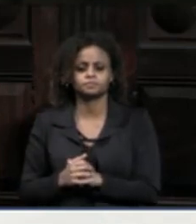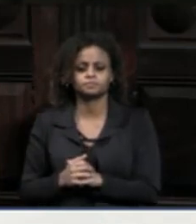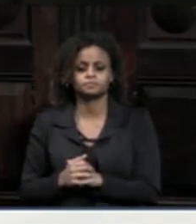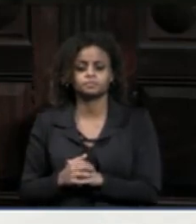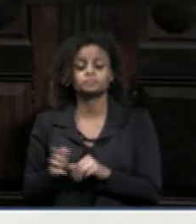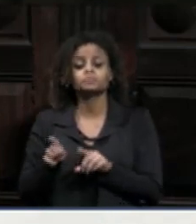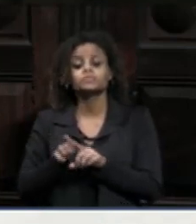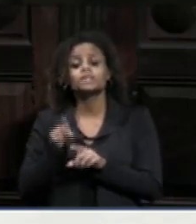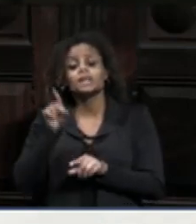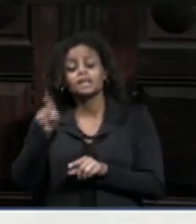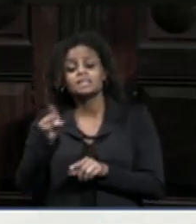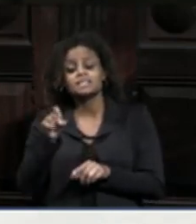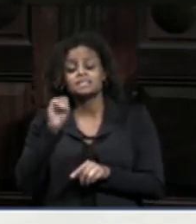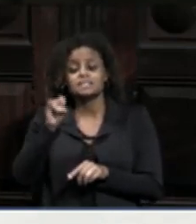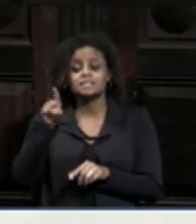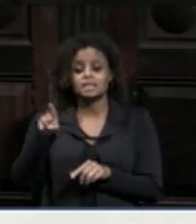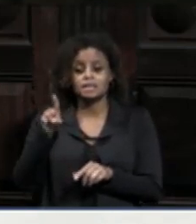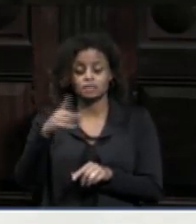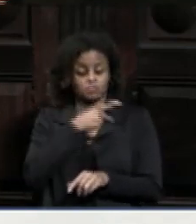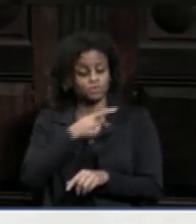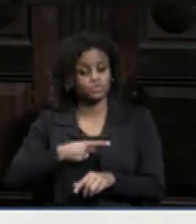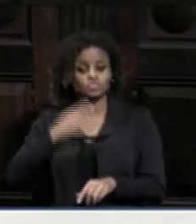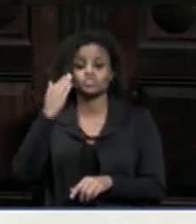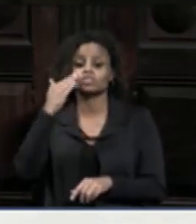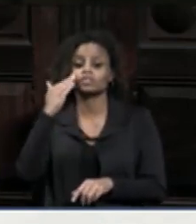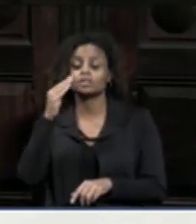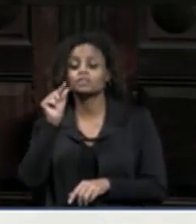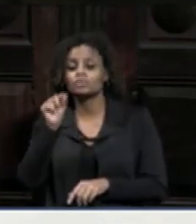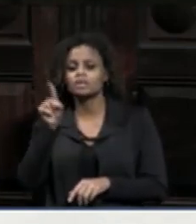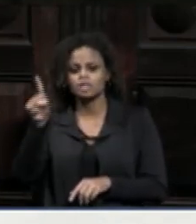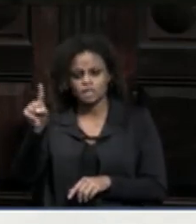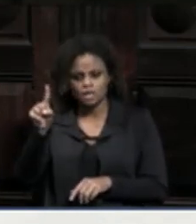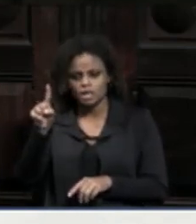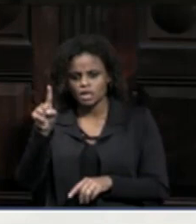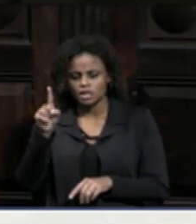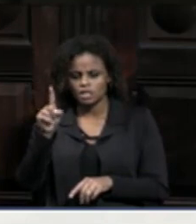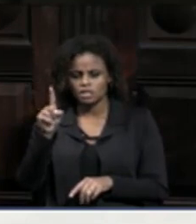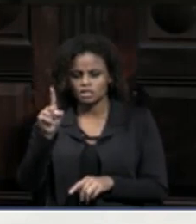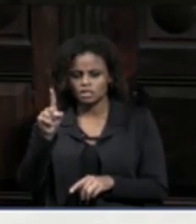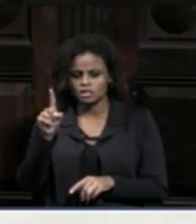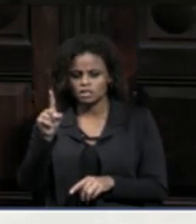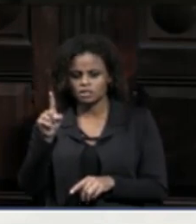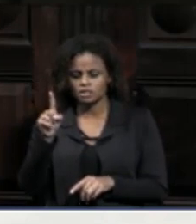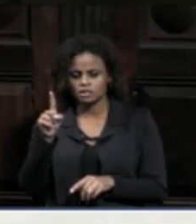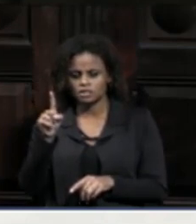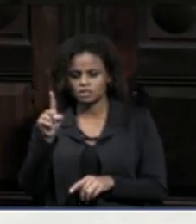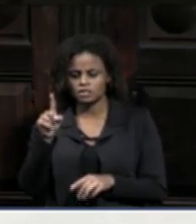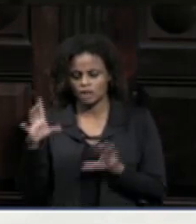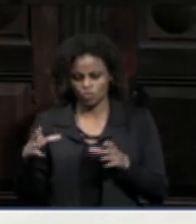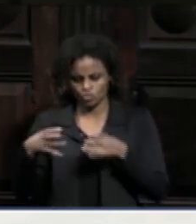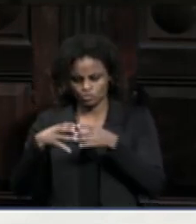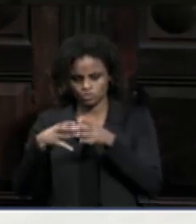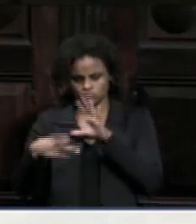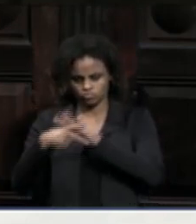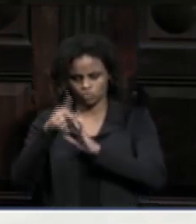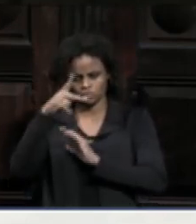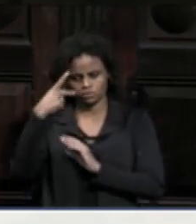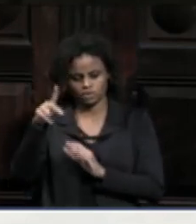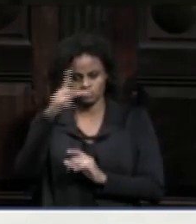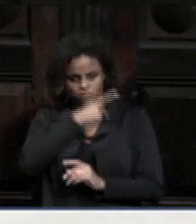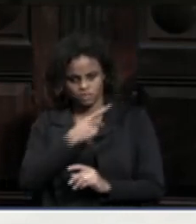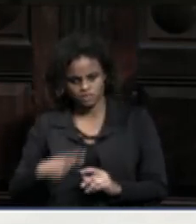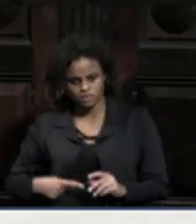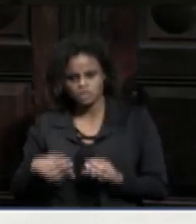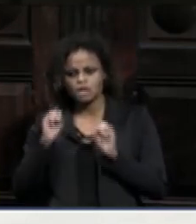cujo presidente entenda que dentro das atribuições da comissão que preside, esta matéria pode